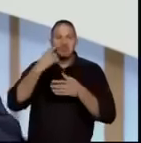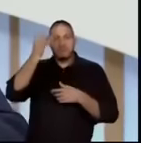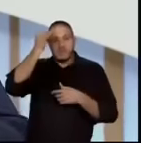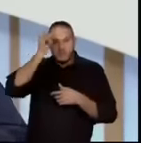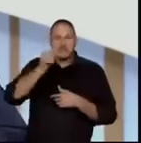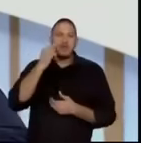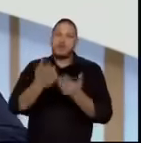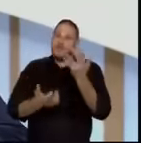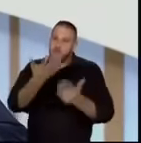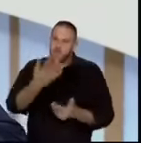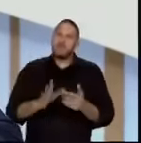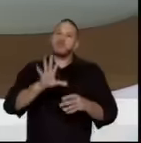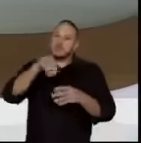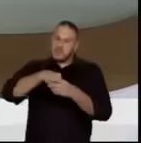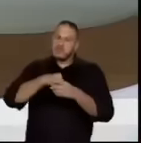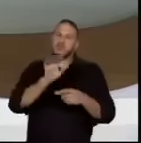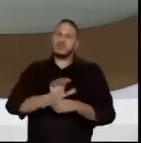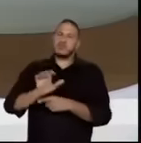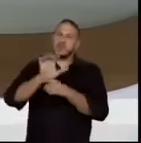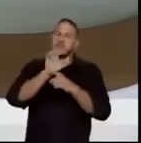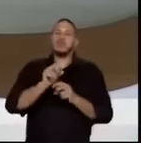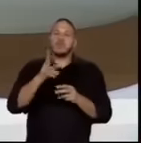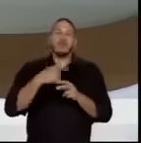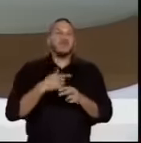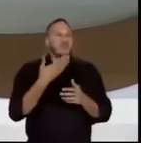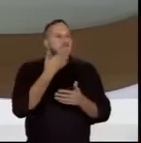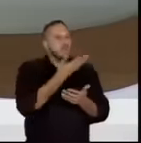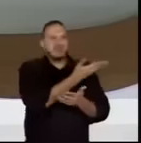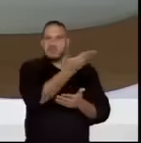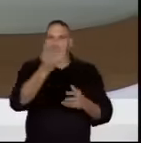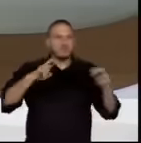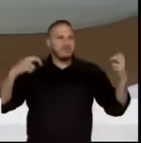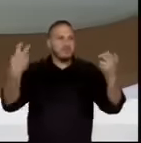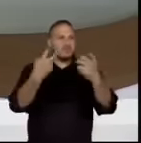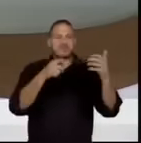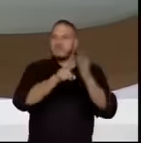Eu acho que essa é a forma... Eu vou abrir a roda aos colegas, por favor. Ana.